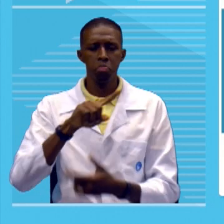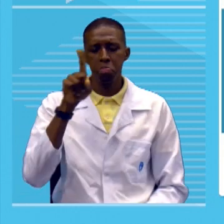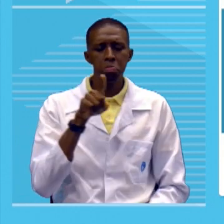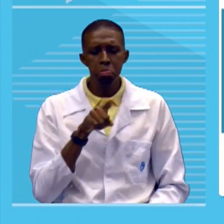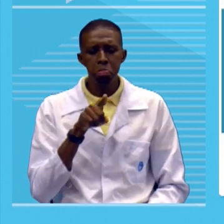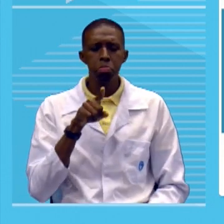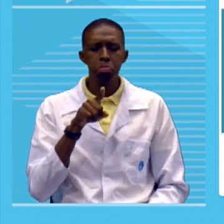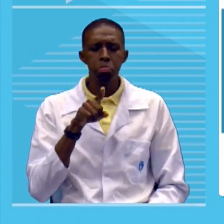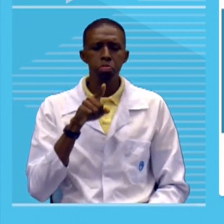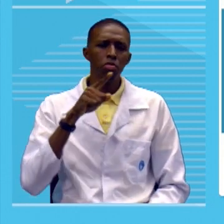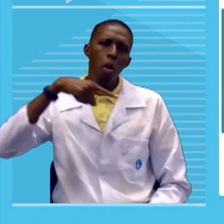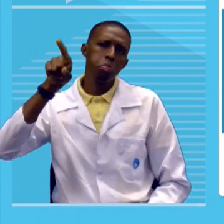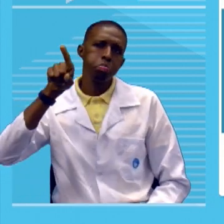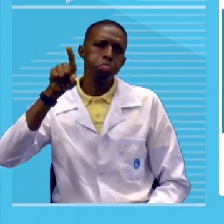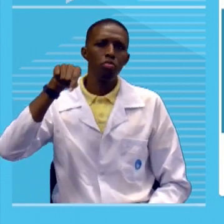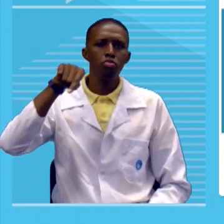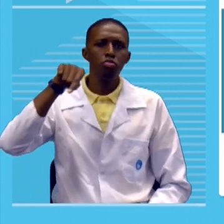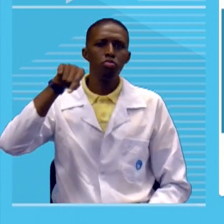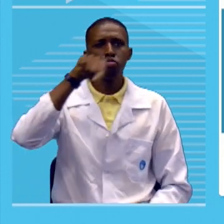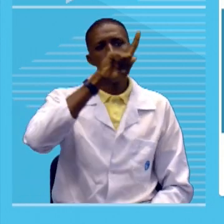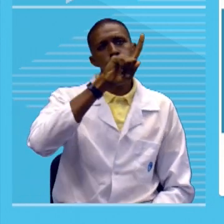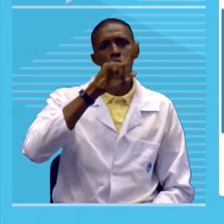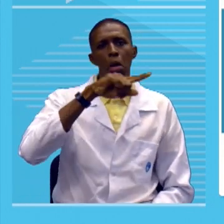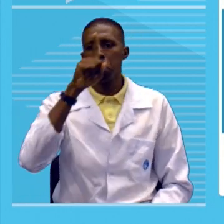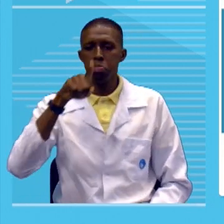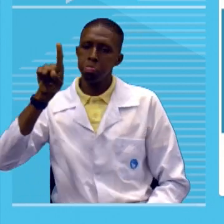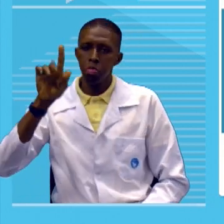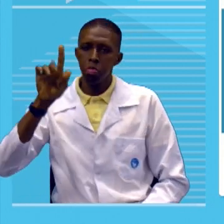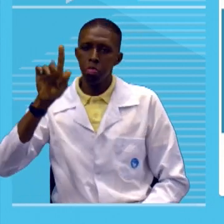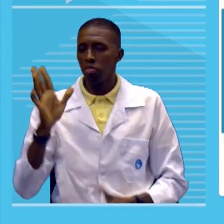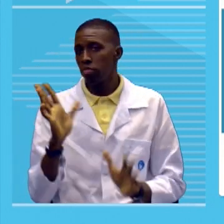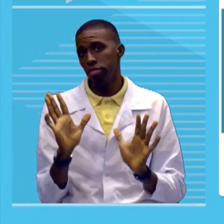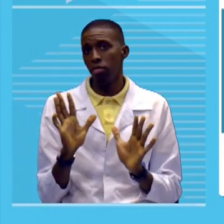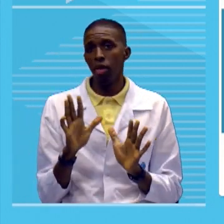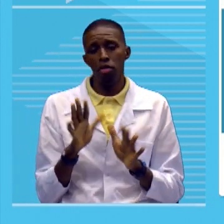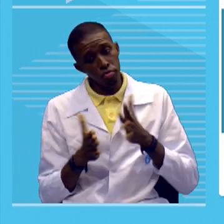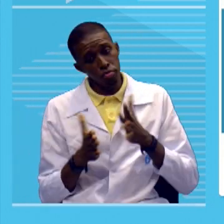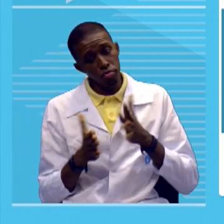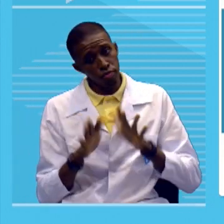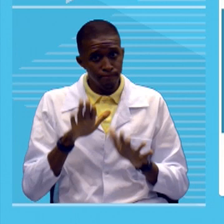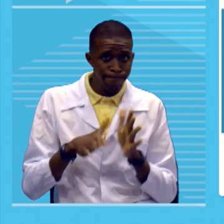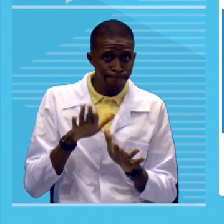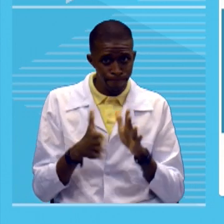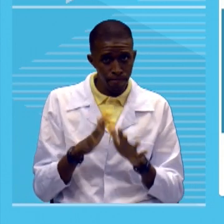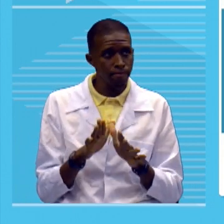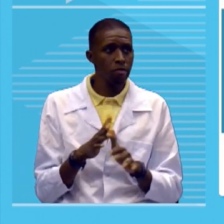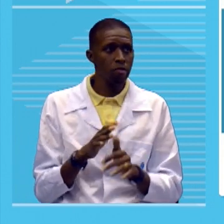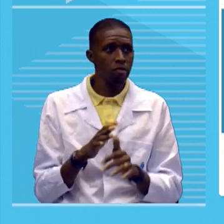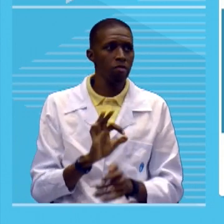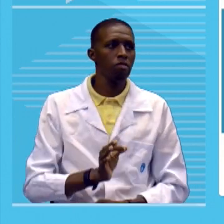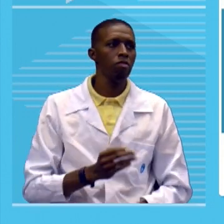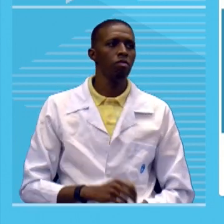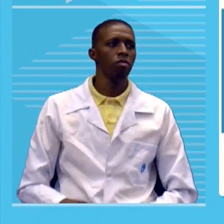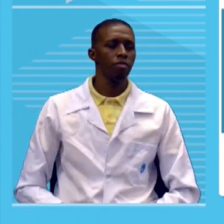né? Em outro momento, nós já batemos um papo relativamente a isso. Vamos juntos? Vamos lá.